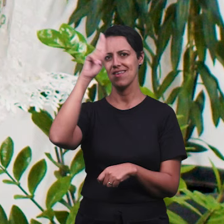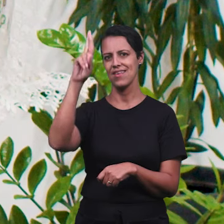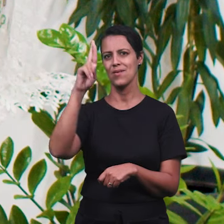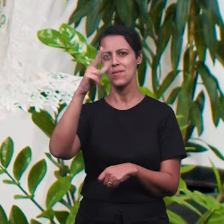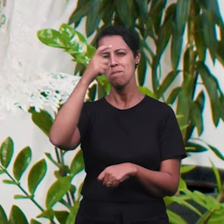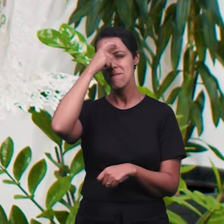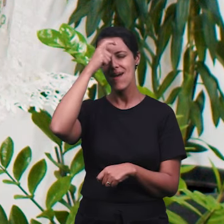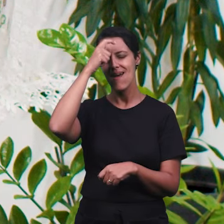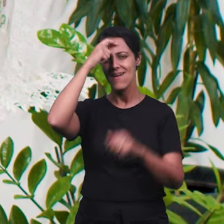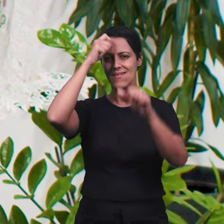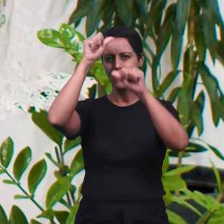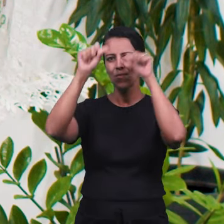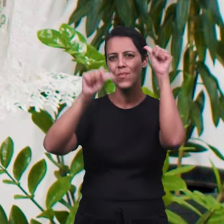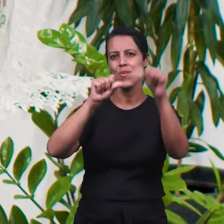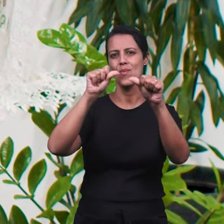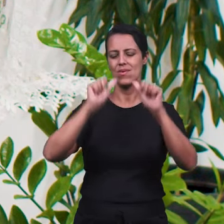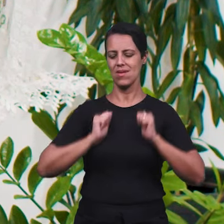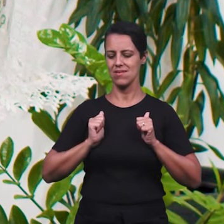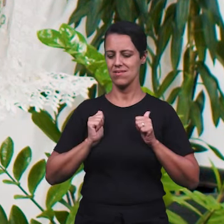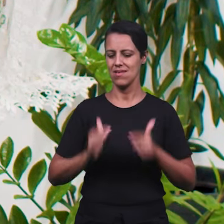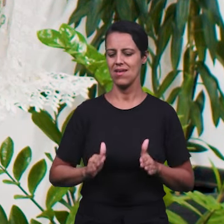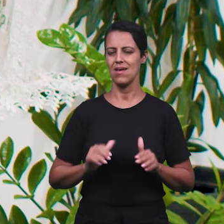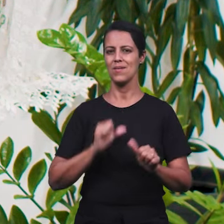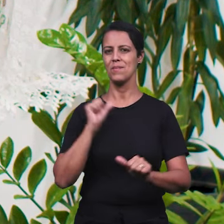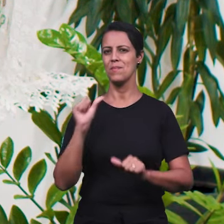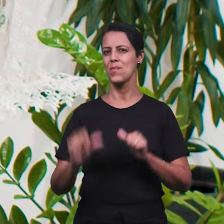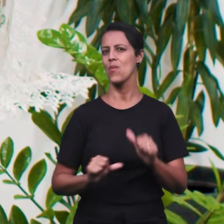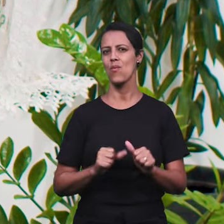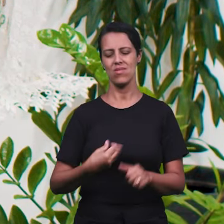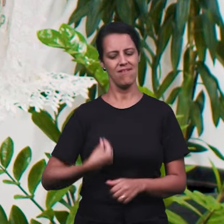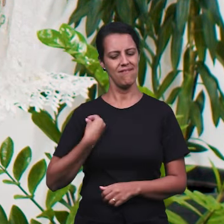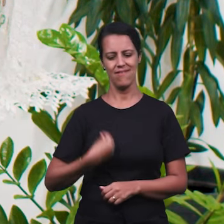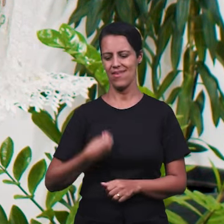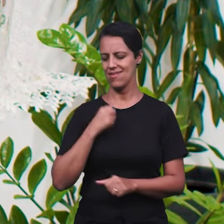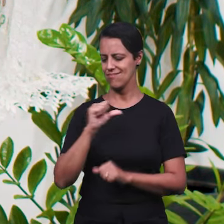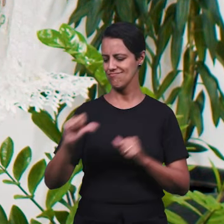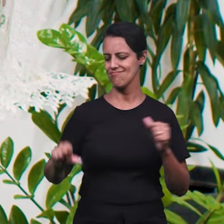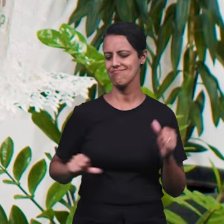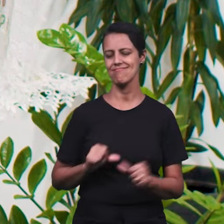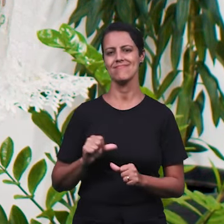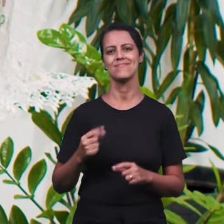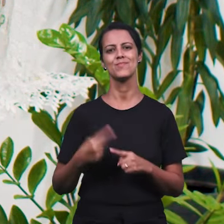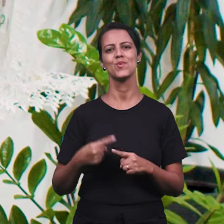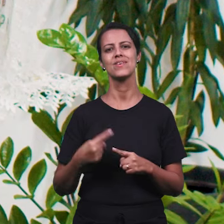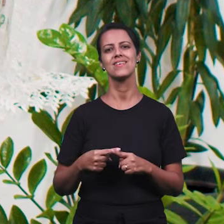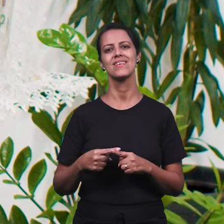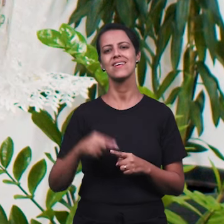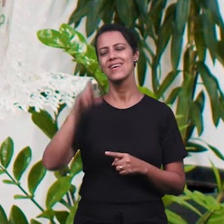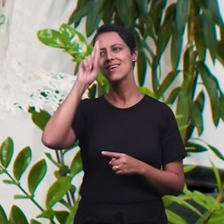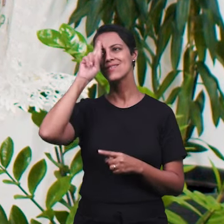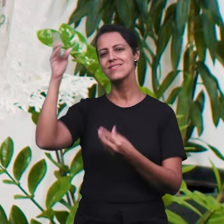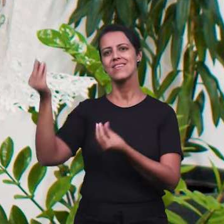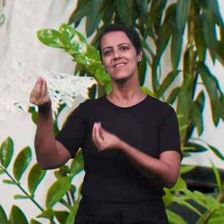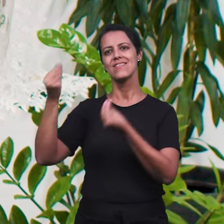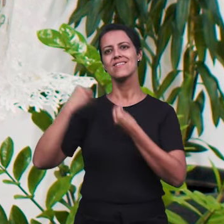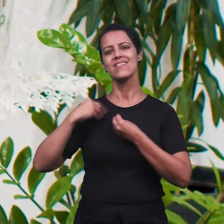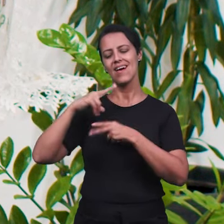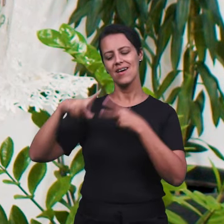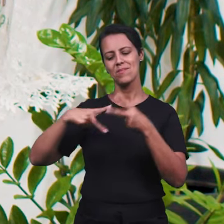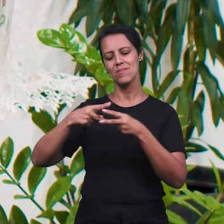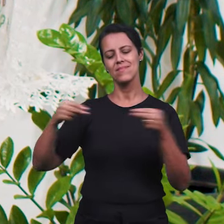pensamento Ele muda as suas atitudes ele tem mudança de vida porque o nosso maior presente que o senhor pode nos dar é a